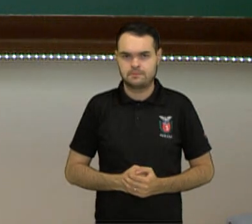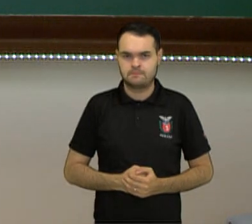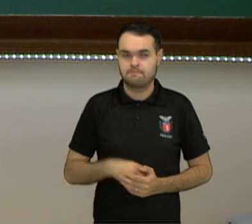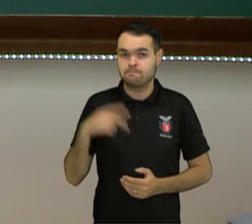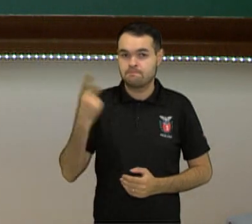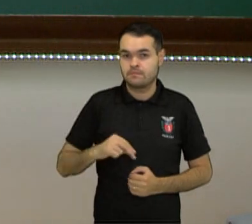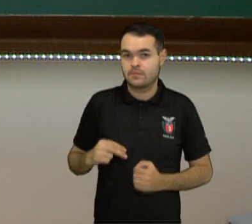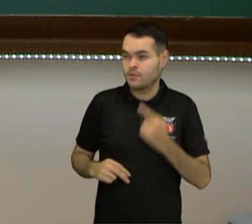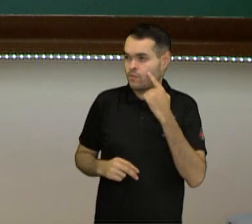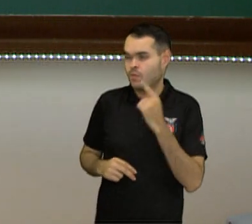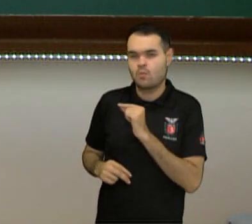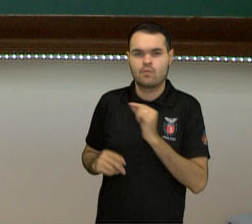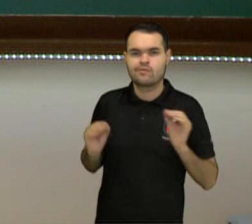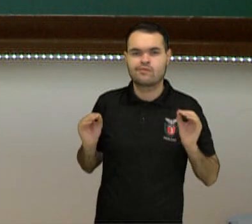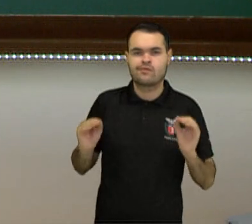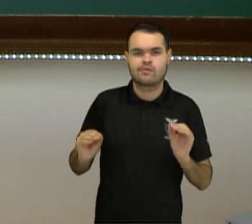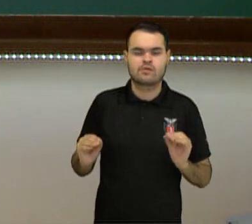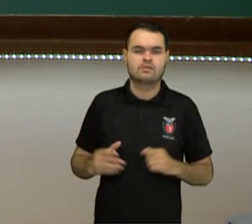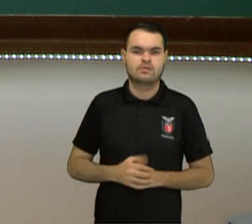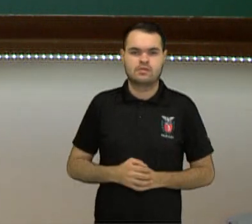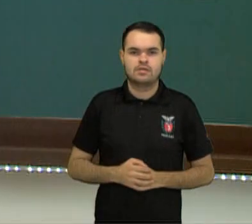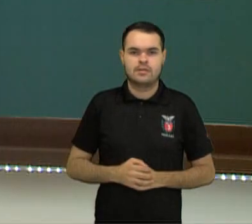Bora ver o que vocês colocaram?